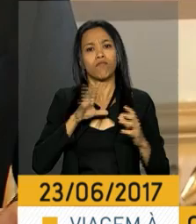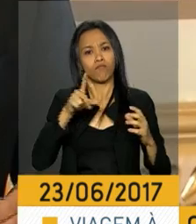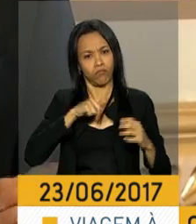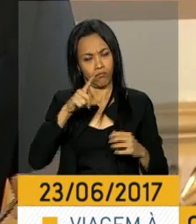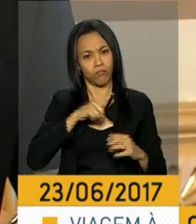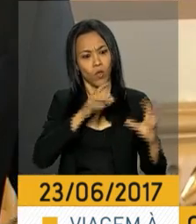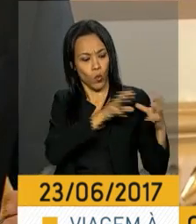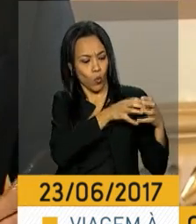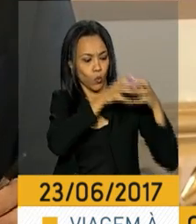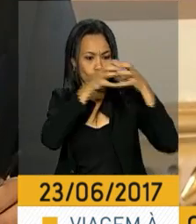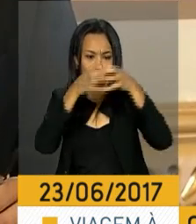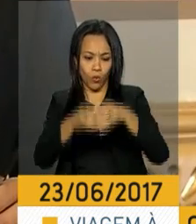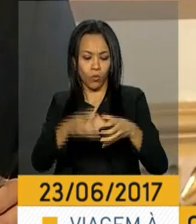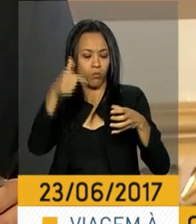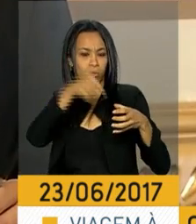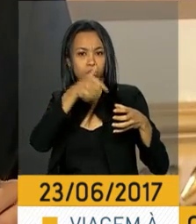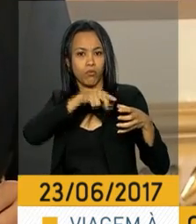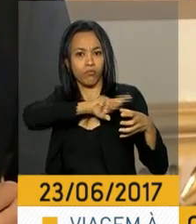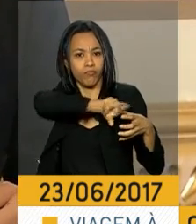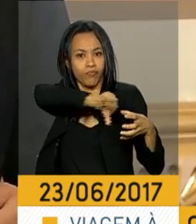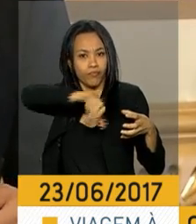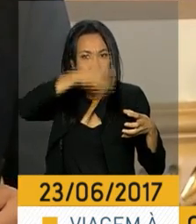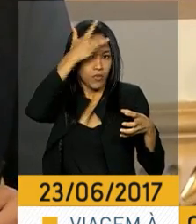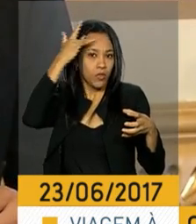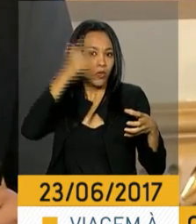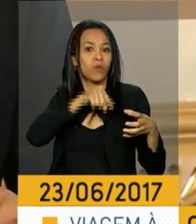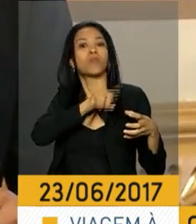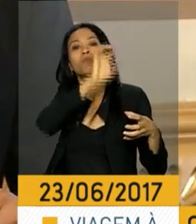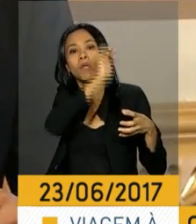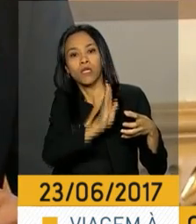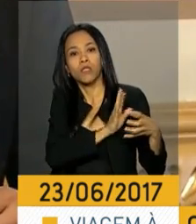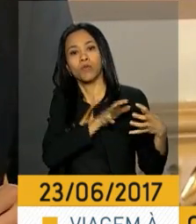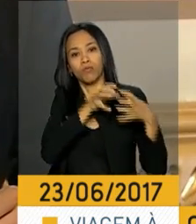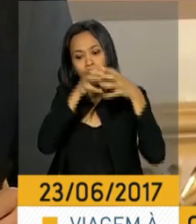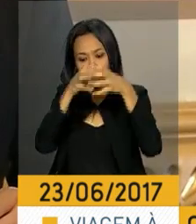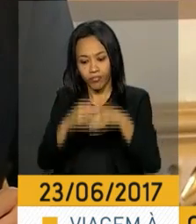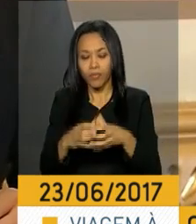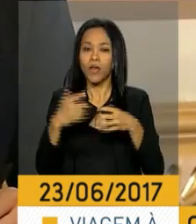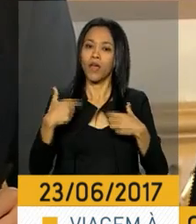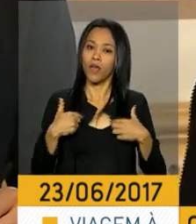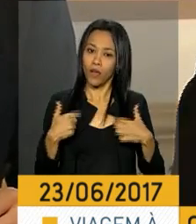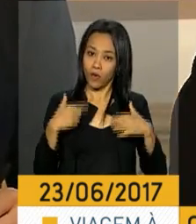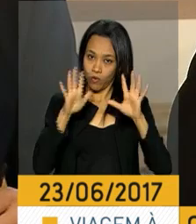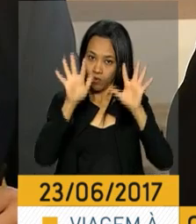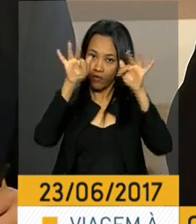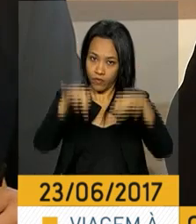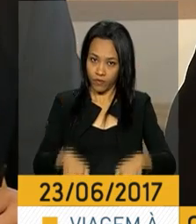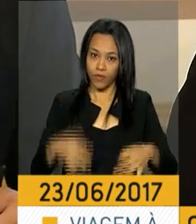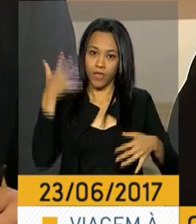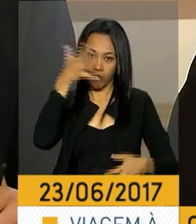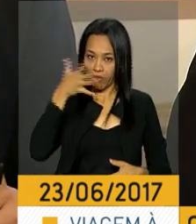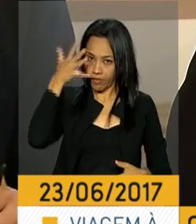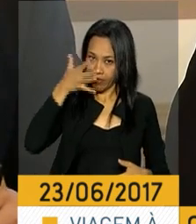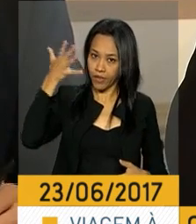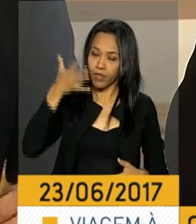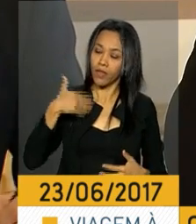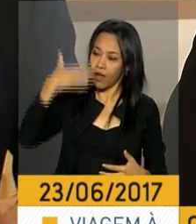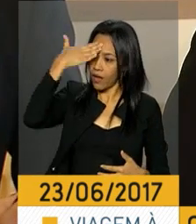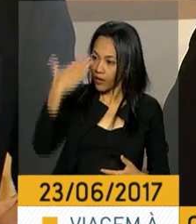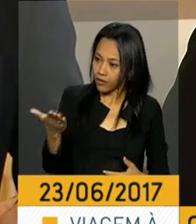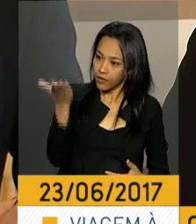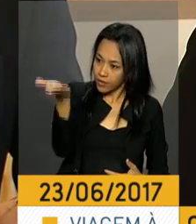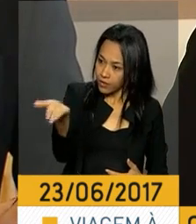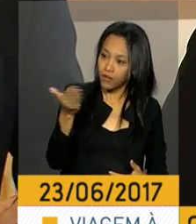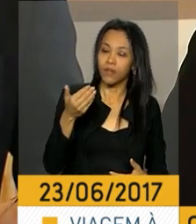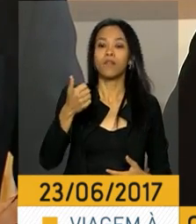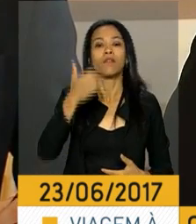expressiva comitiva que veio comigo do Brasil. Eu encerro esta primeira fase agradecendo mais uma vez a Vossa Excelência e a